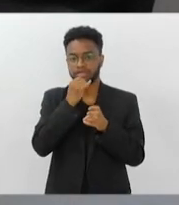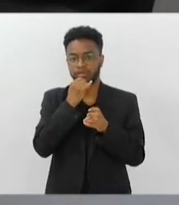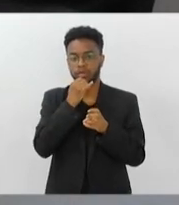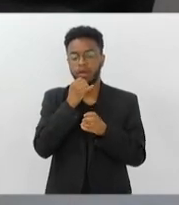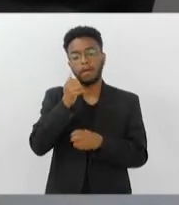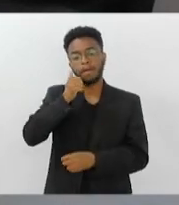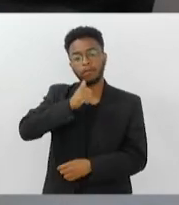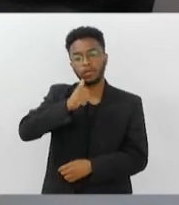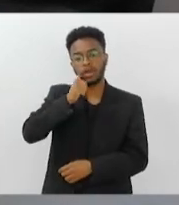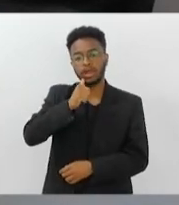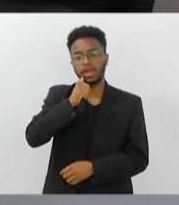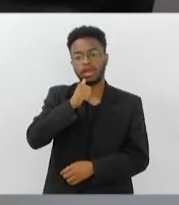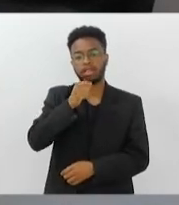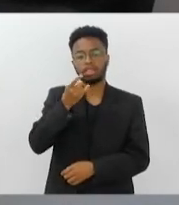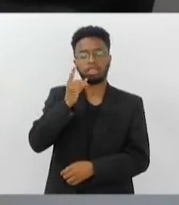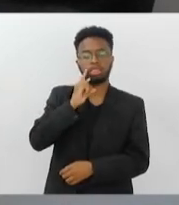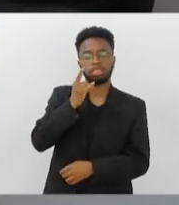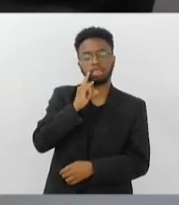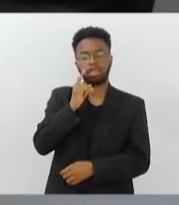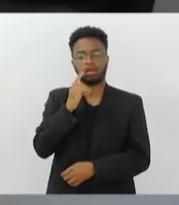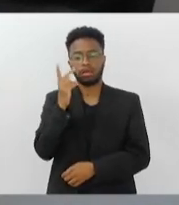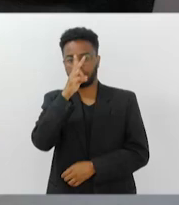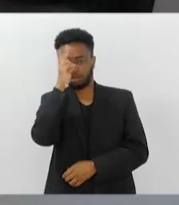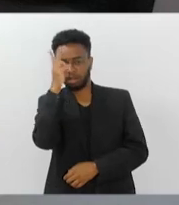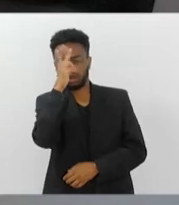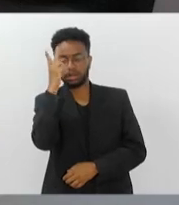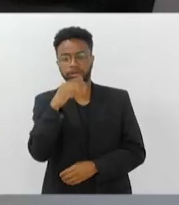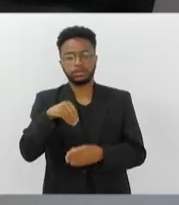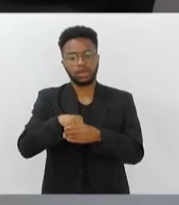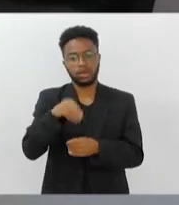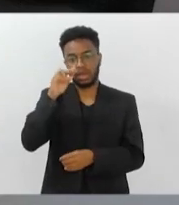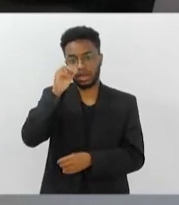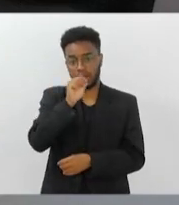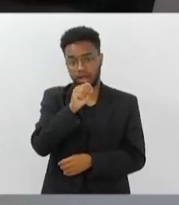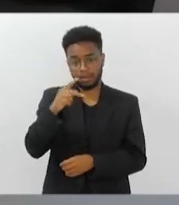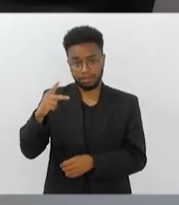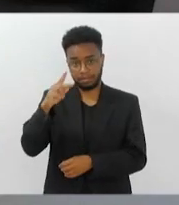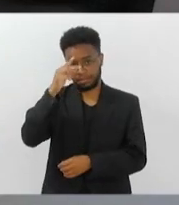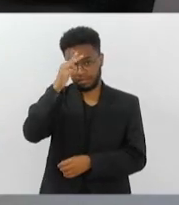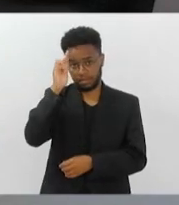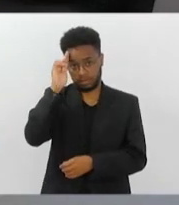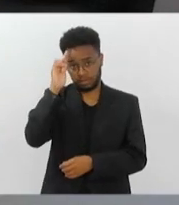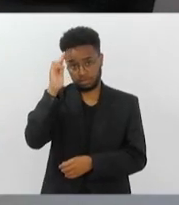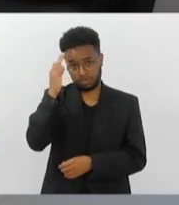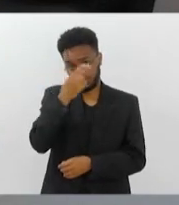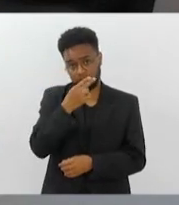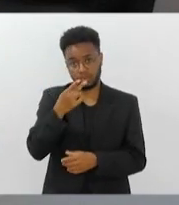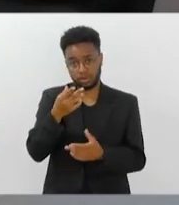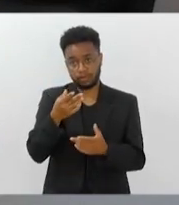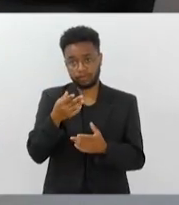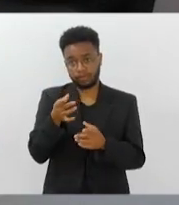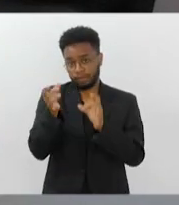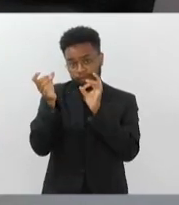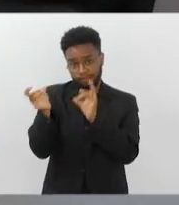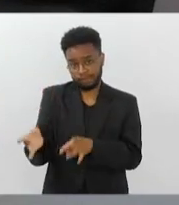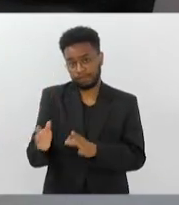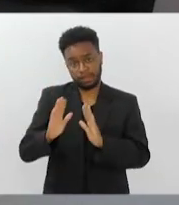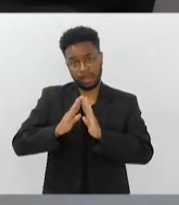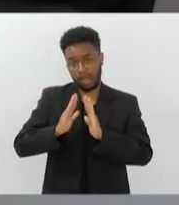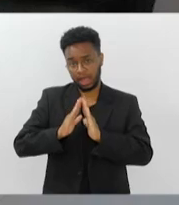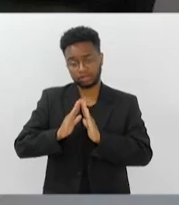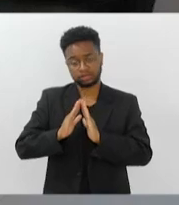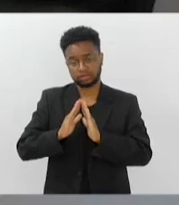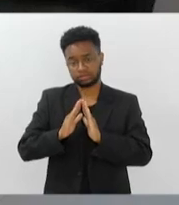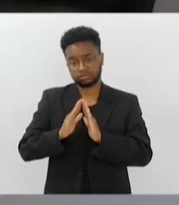alcoolizadas que estavam transitando em carros de aplicativo e foram deixadas, né, desacordadas nos endereços